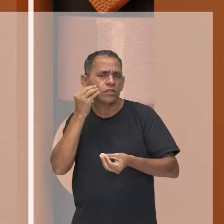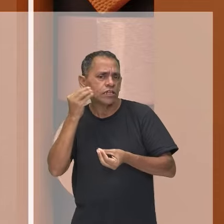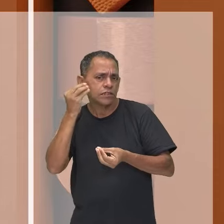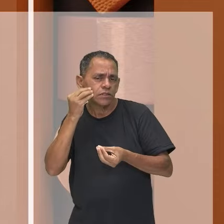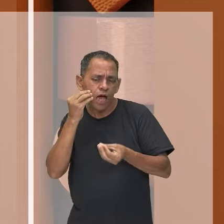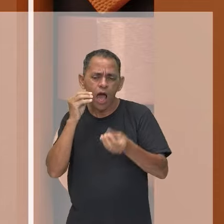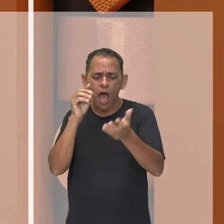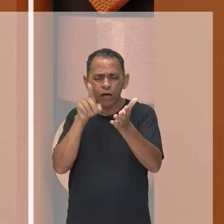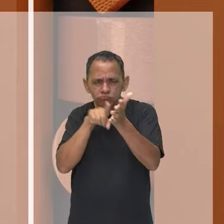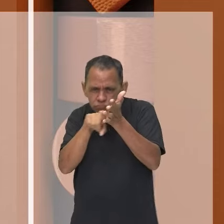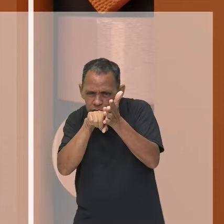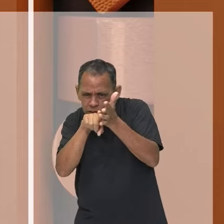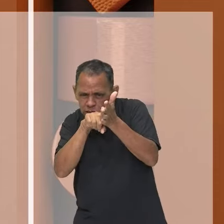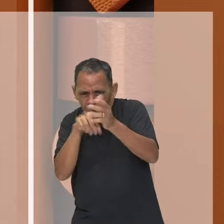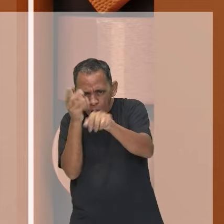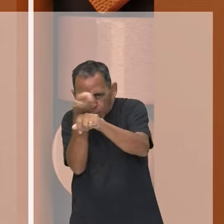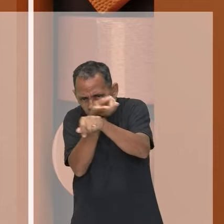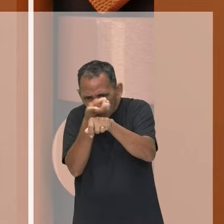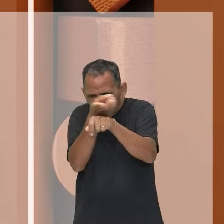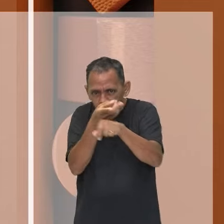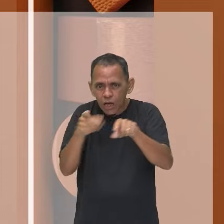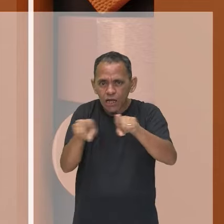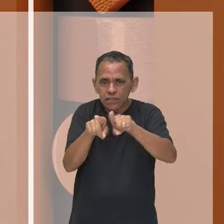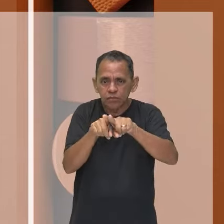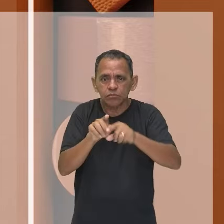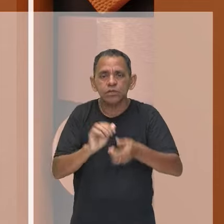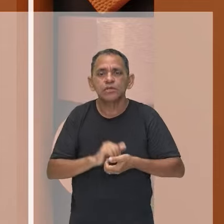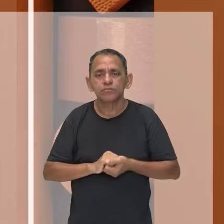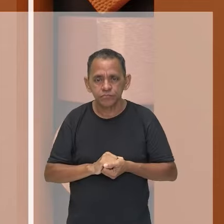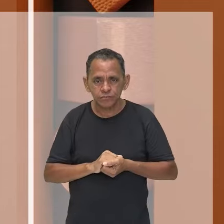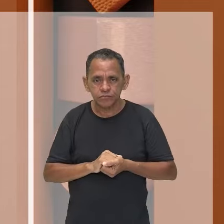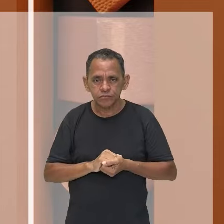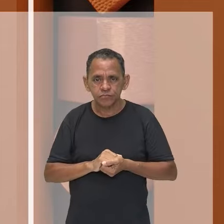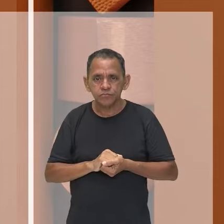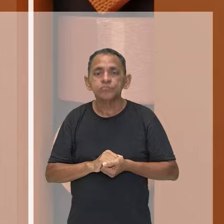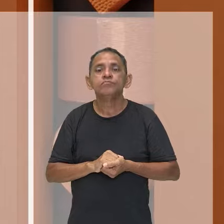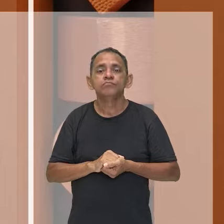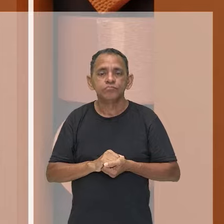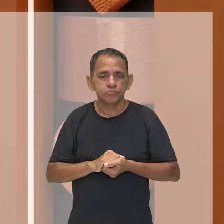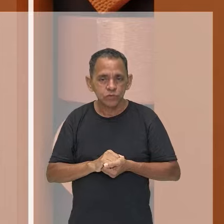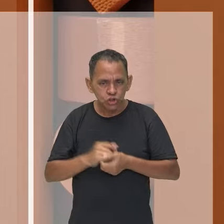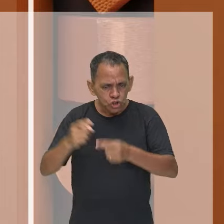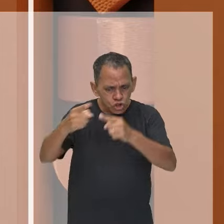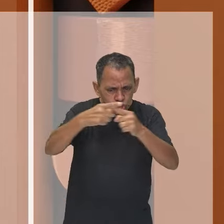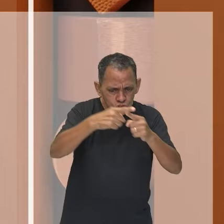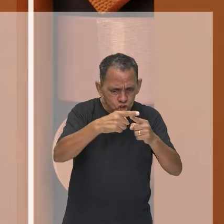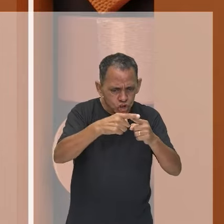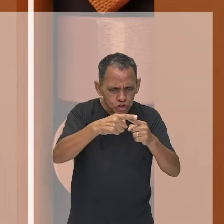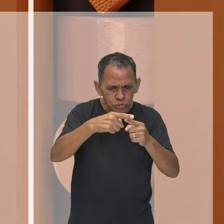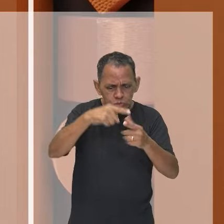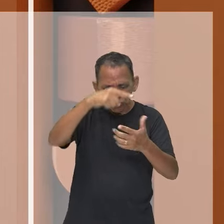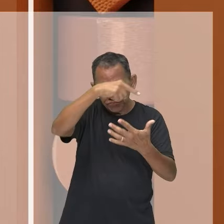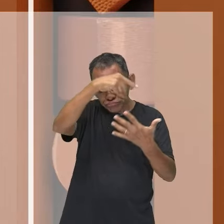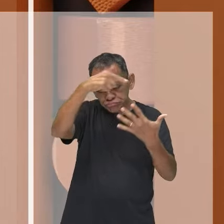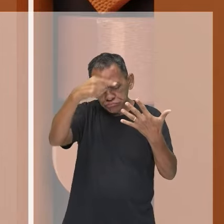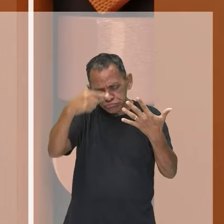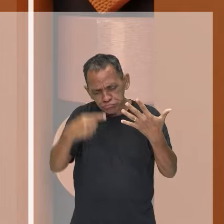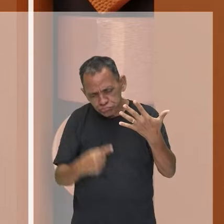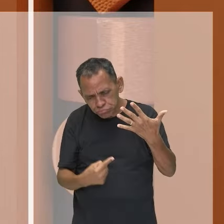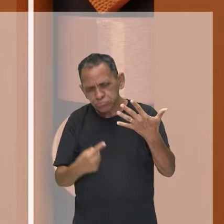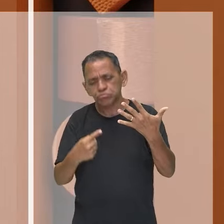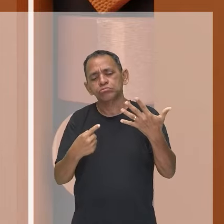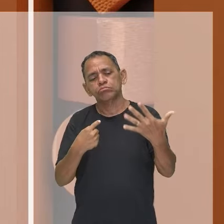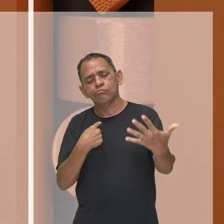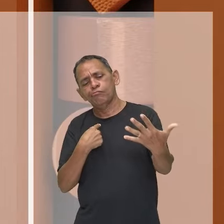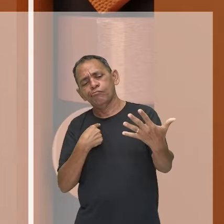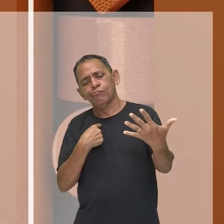é? E aí, através de tantas outras opções que eu vou ter, né, do ponto de vista